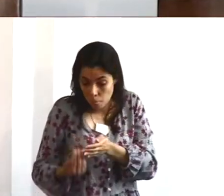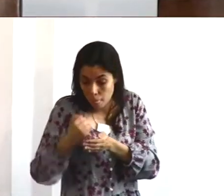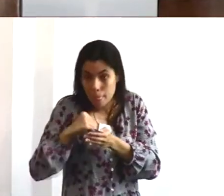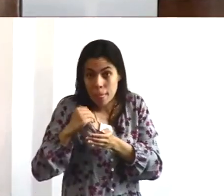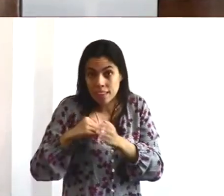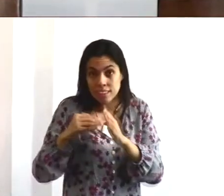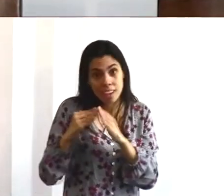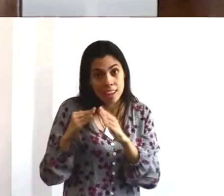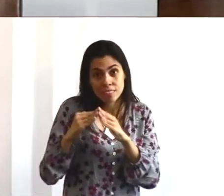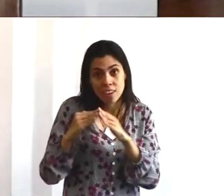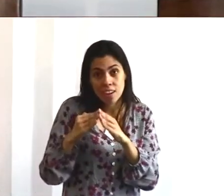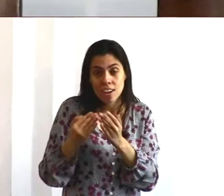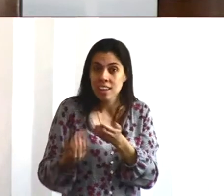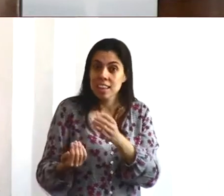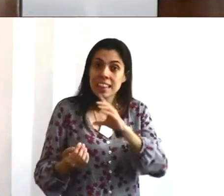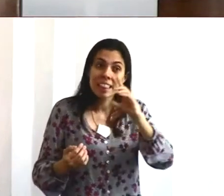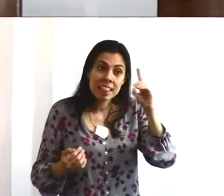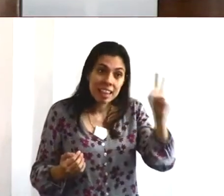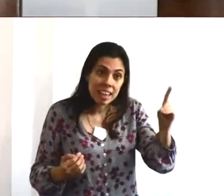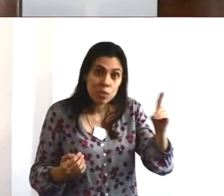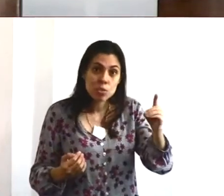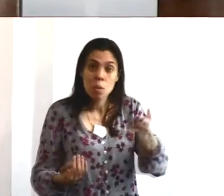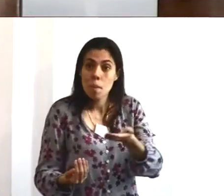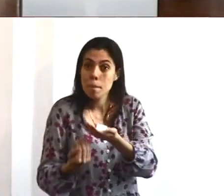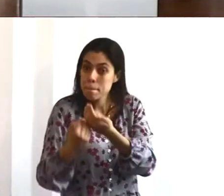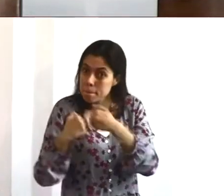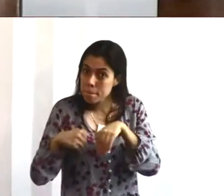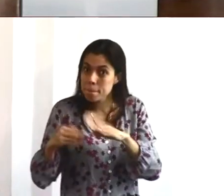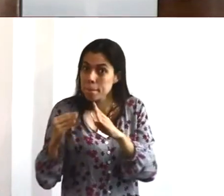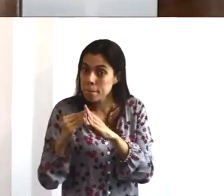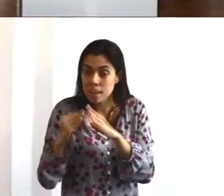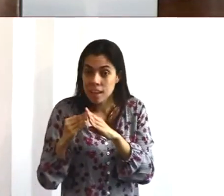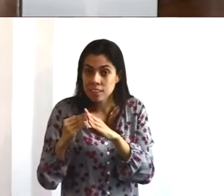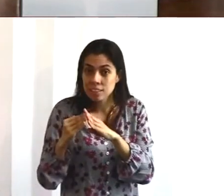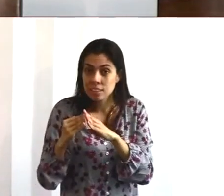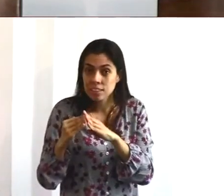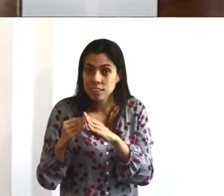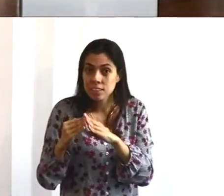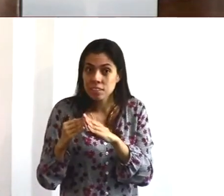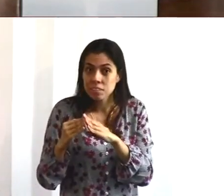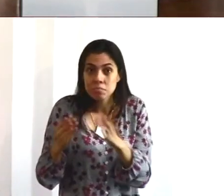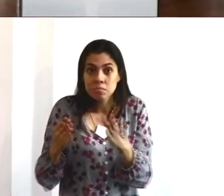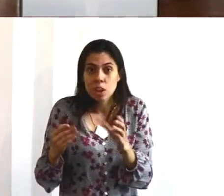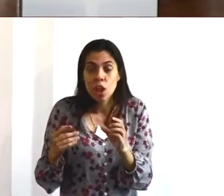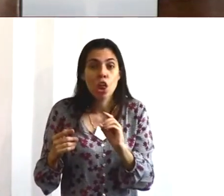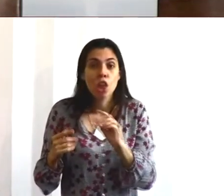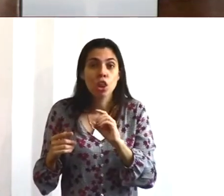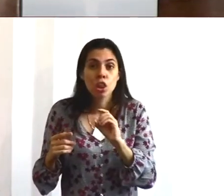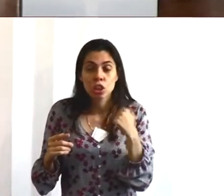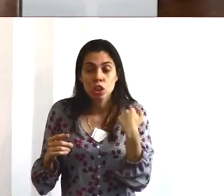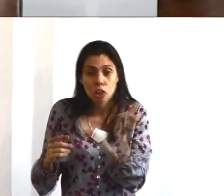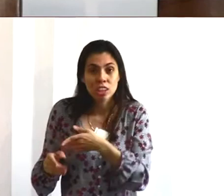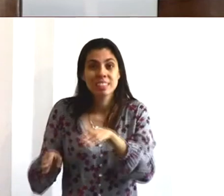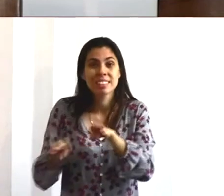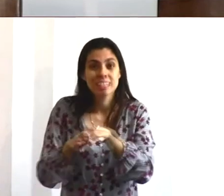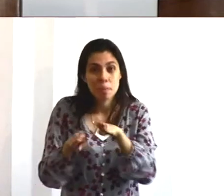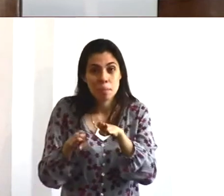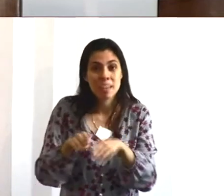Senhor habita, nós não passaremos por destruição, porque Ele está conosco.